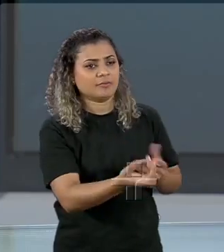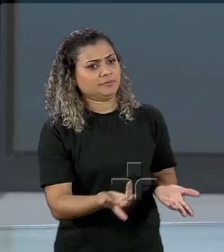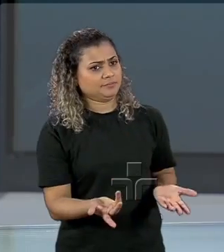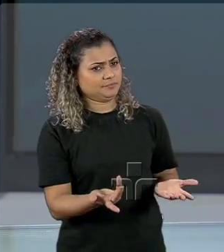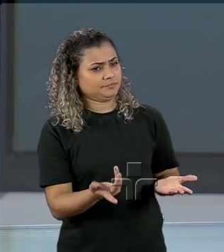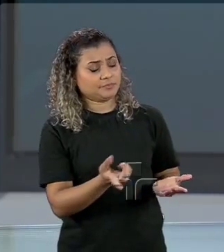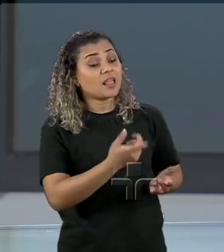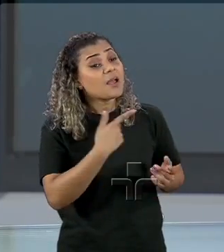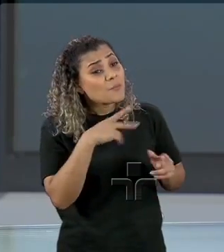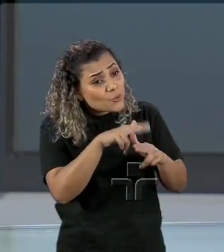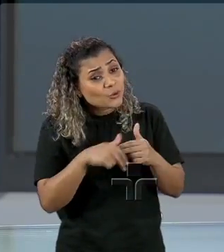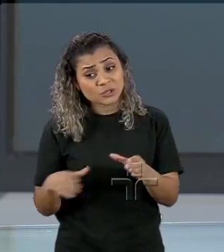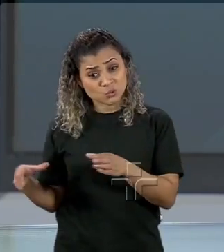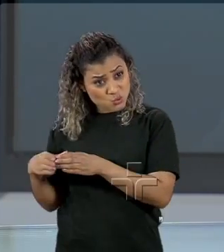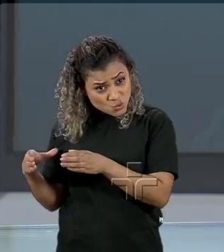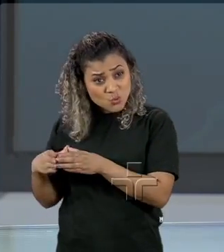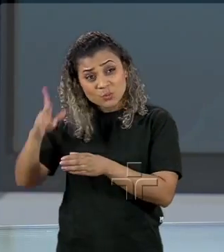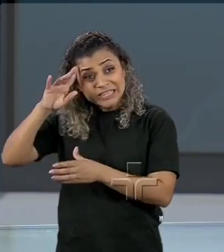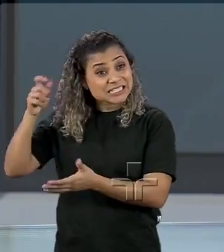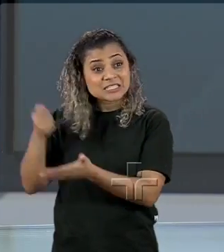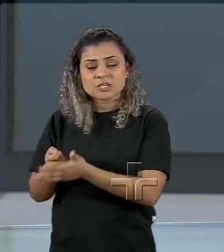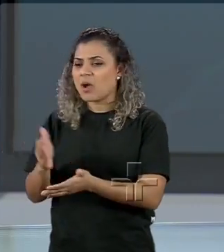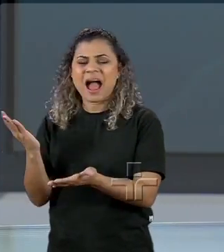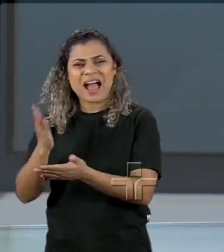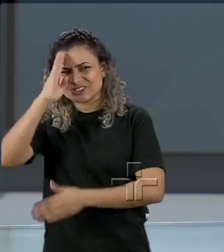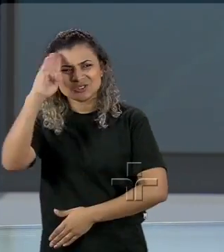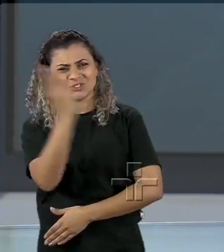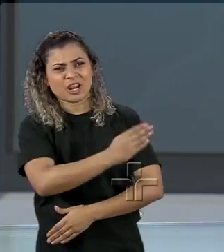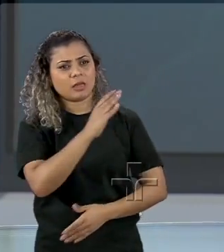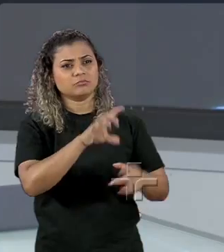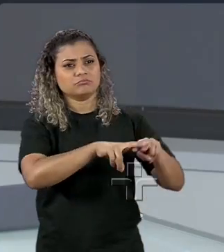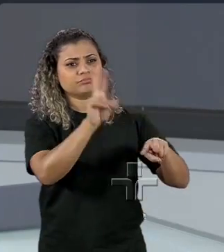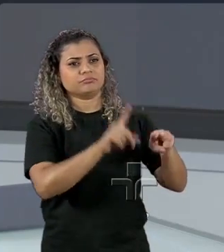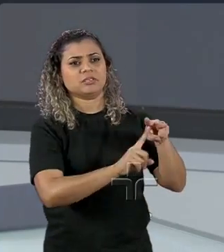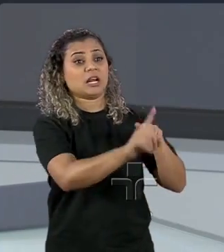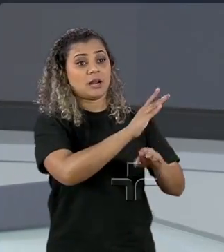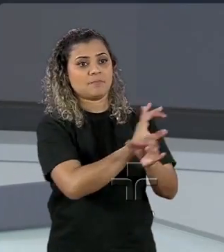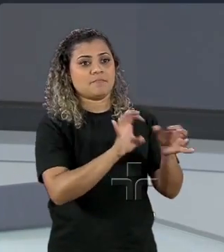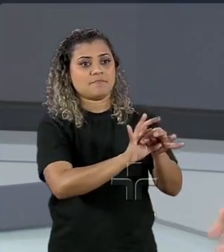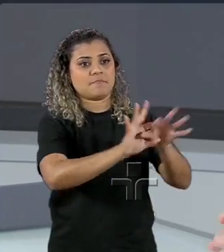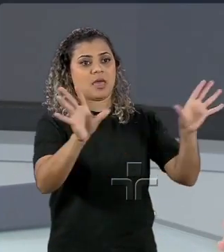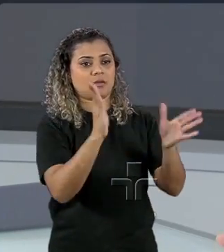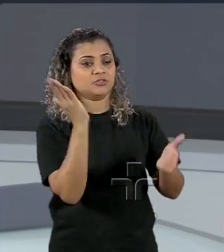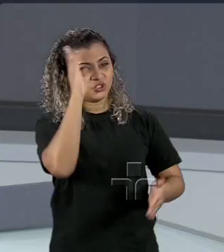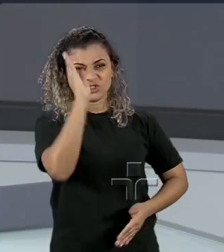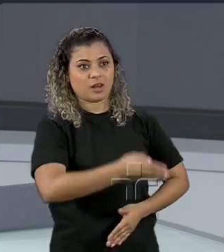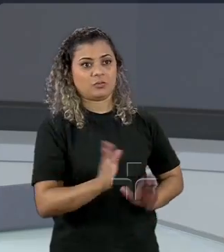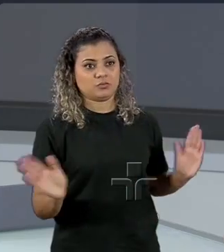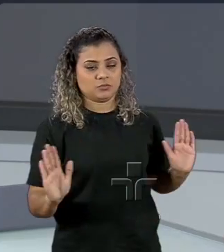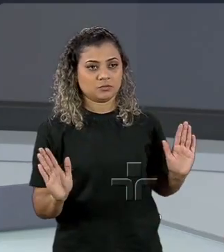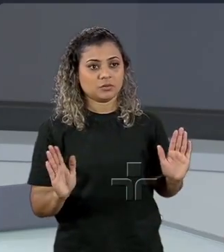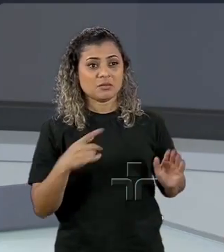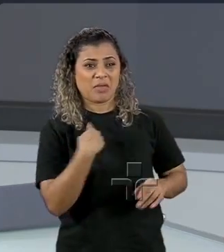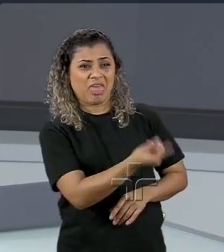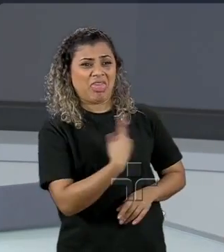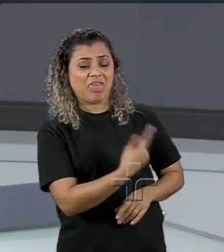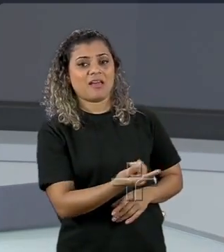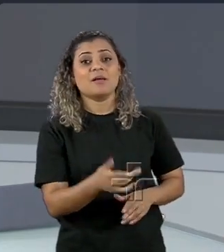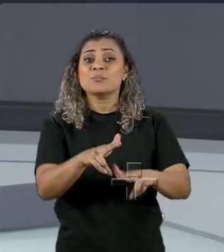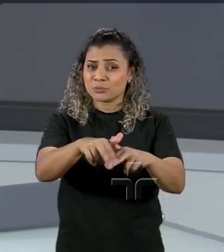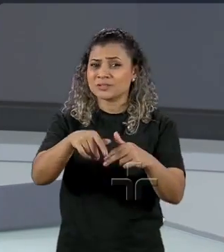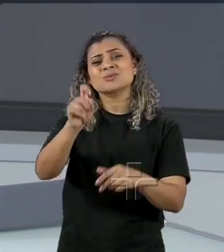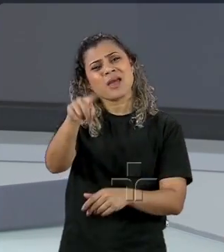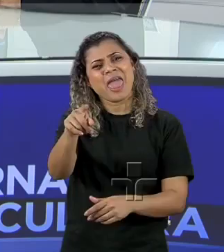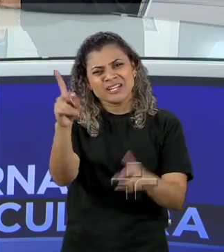Então, a própria turma já deliberou pela soltura imediata. Eu ia perguntar justamente sobre o entendimento da população, porque fica difícil, né,